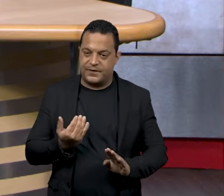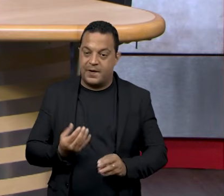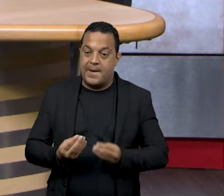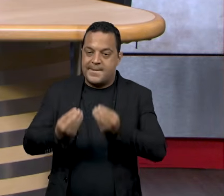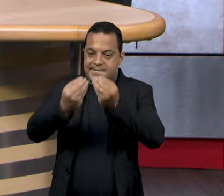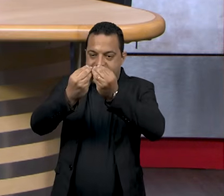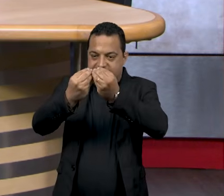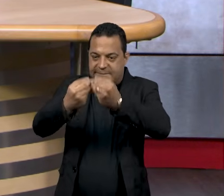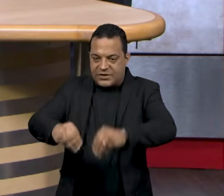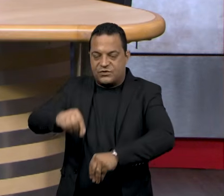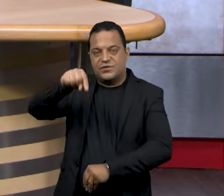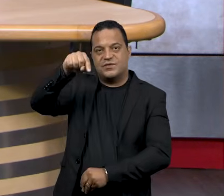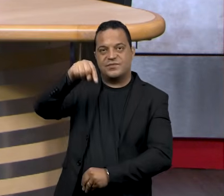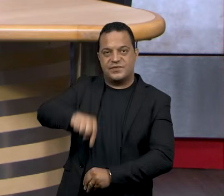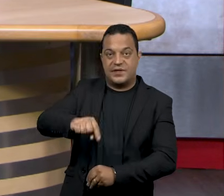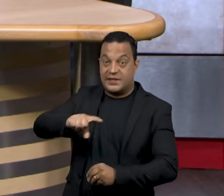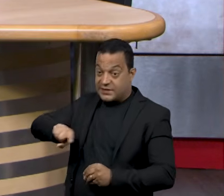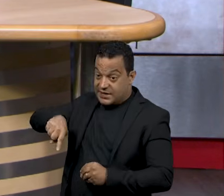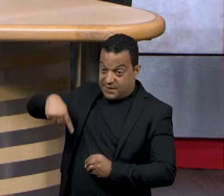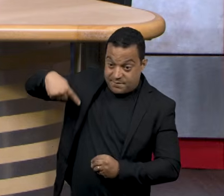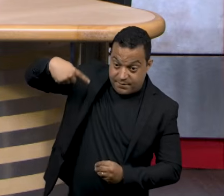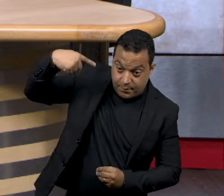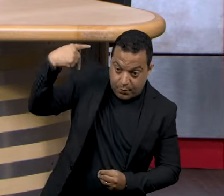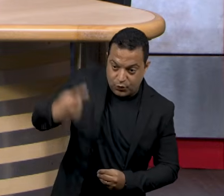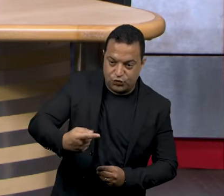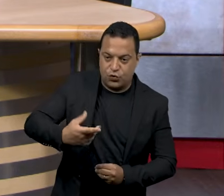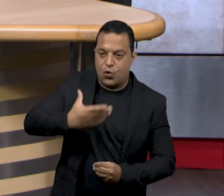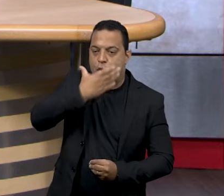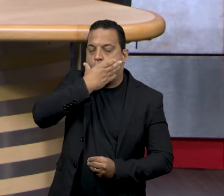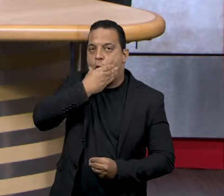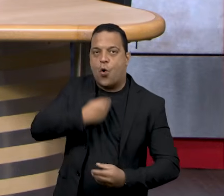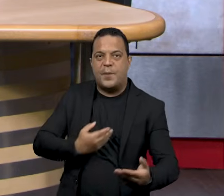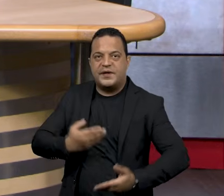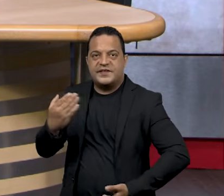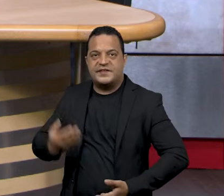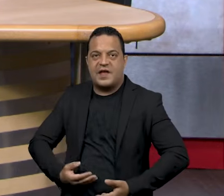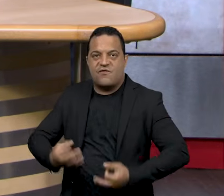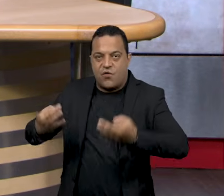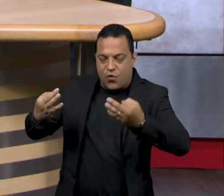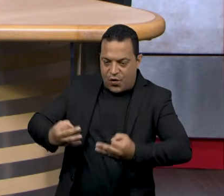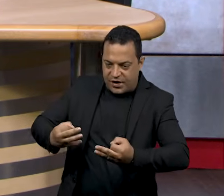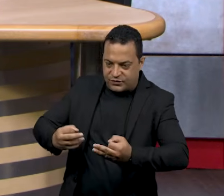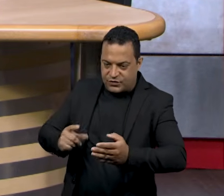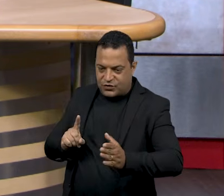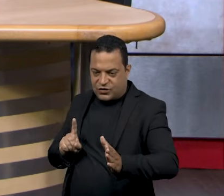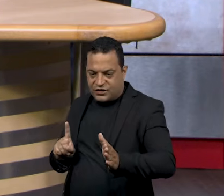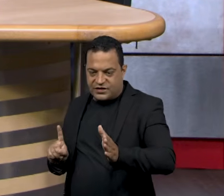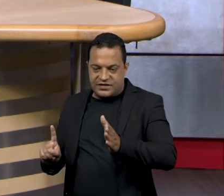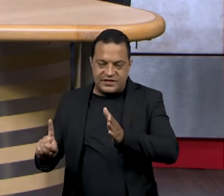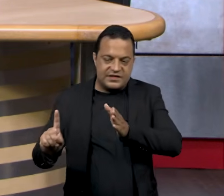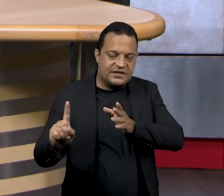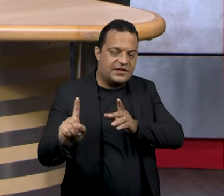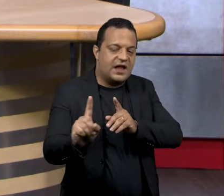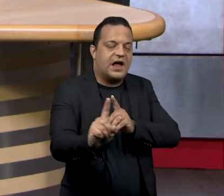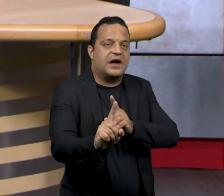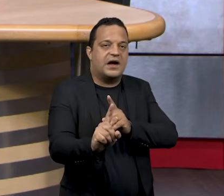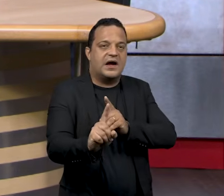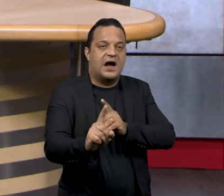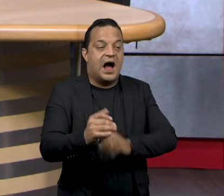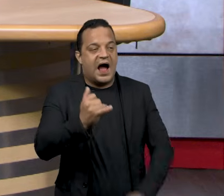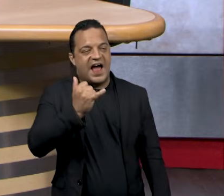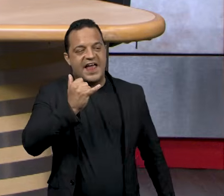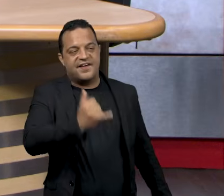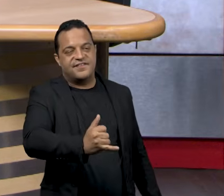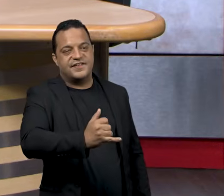trouxe prejuízo para ele. É verdade. E aí, em seguida, chega o mensageiro correto e fala da forma